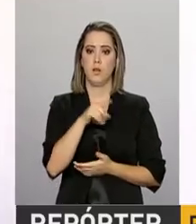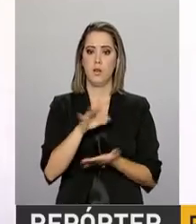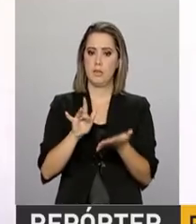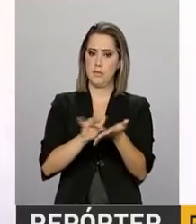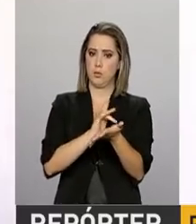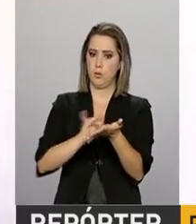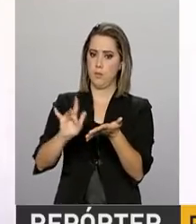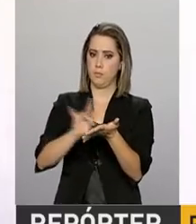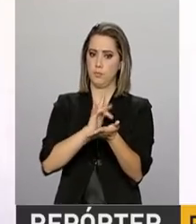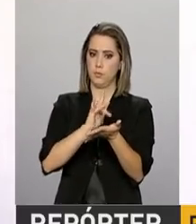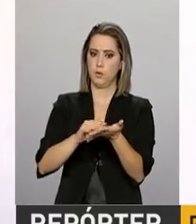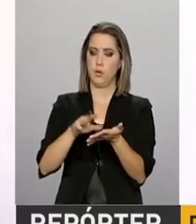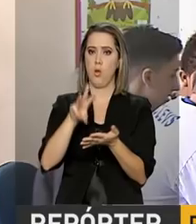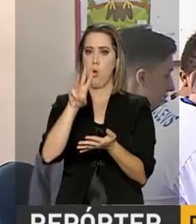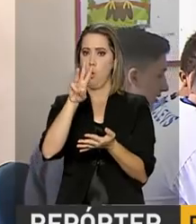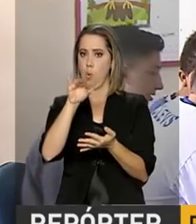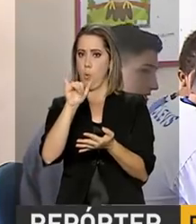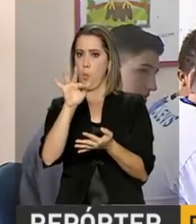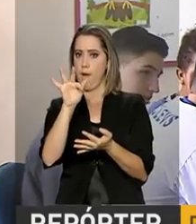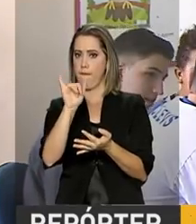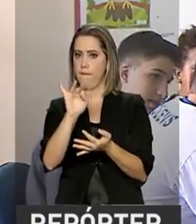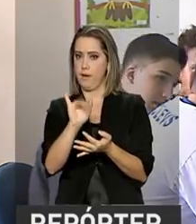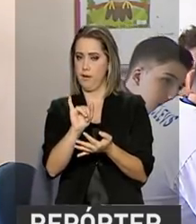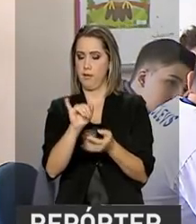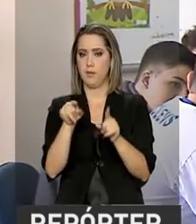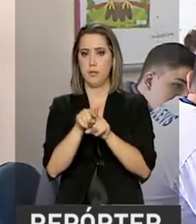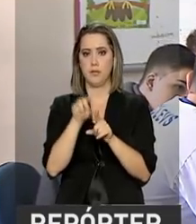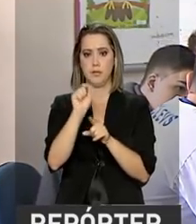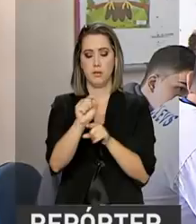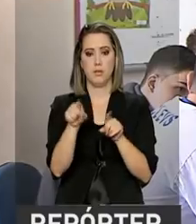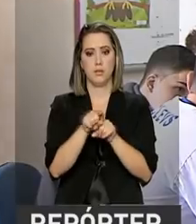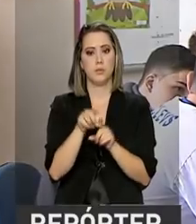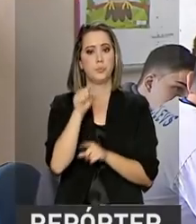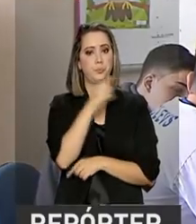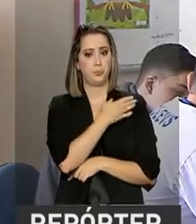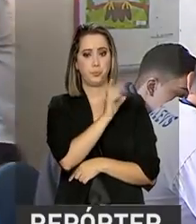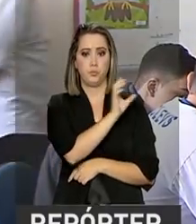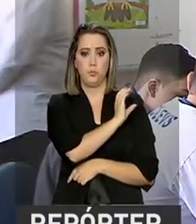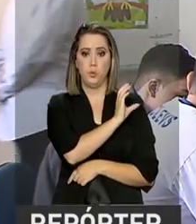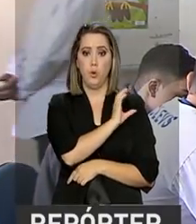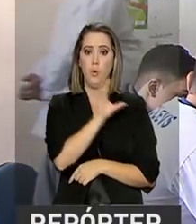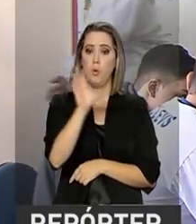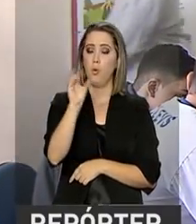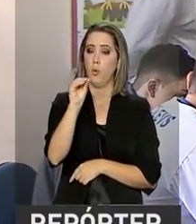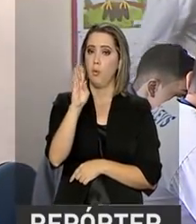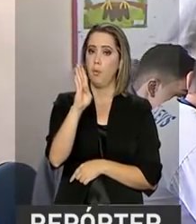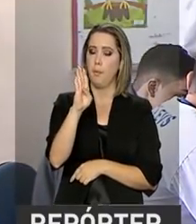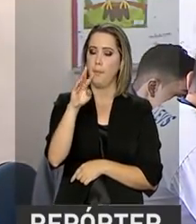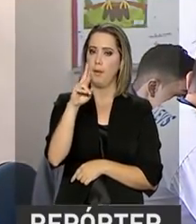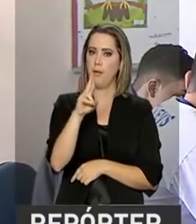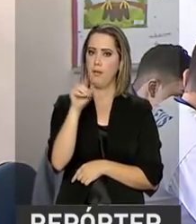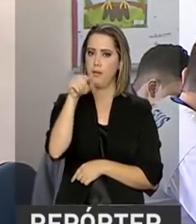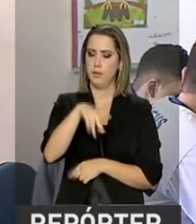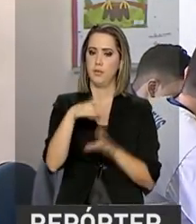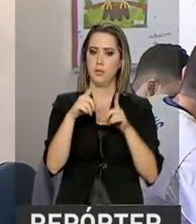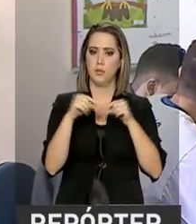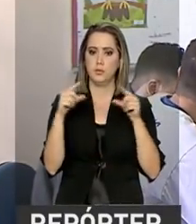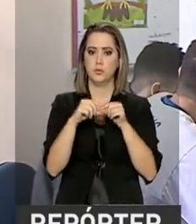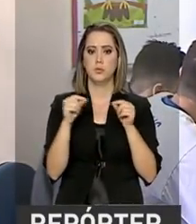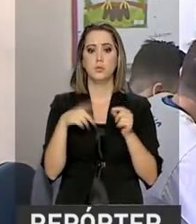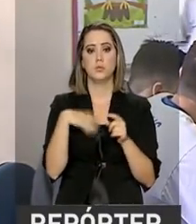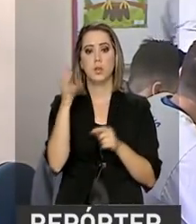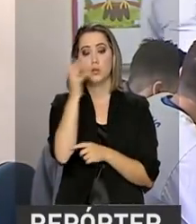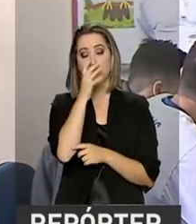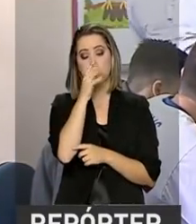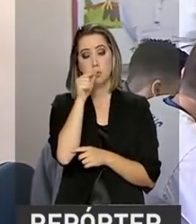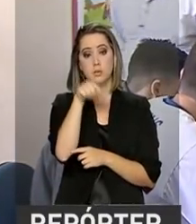celular, wireless, sem fio mesmo. Segundo o coordenador da OBR no DF, a ideia da Olimpíada é despertar o